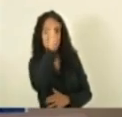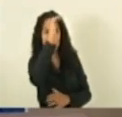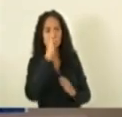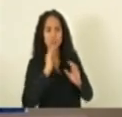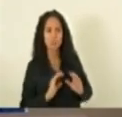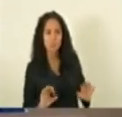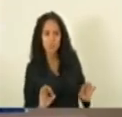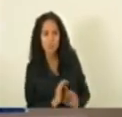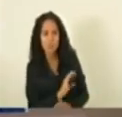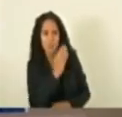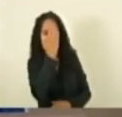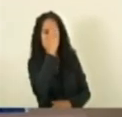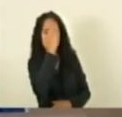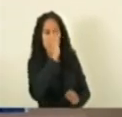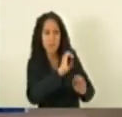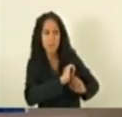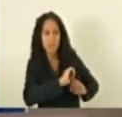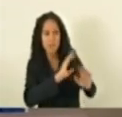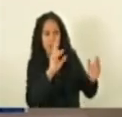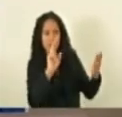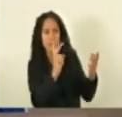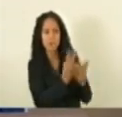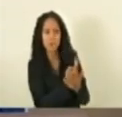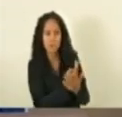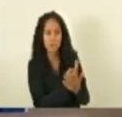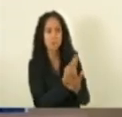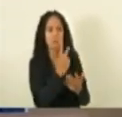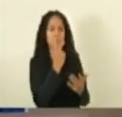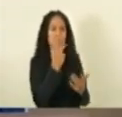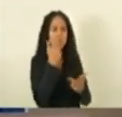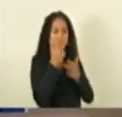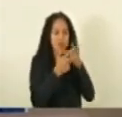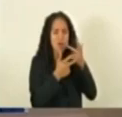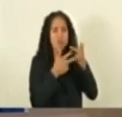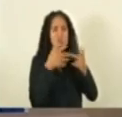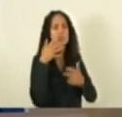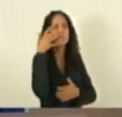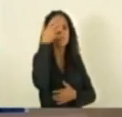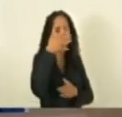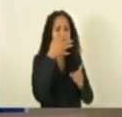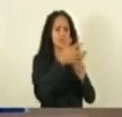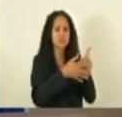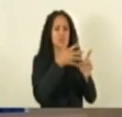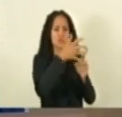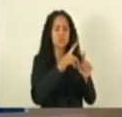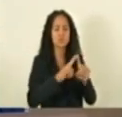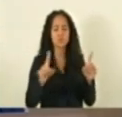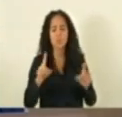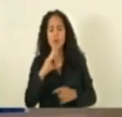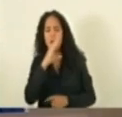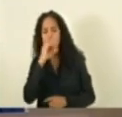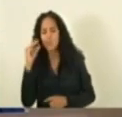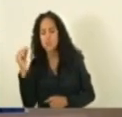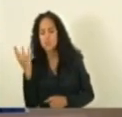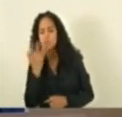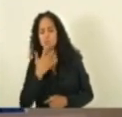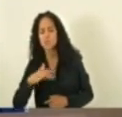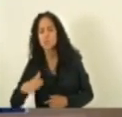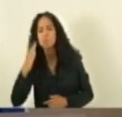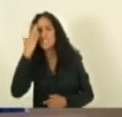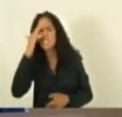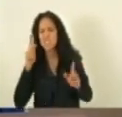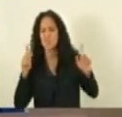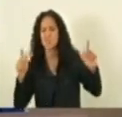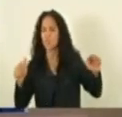formado, é capaz de entender através de um acontecimento, de uma fala, de um discurso, e aquilo que um adolescente ou uma criança é capaz de